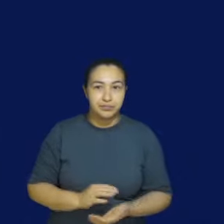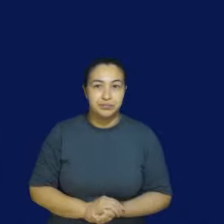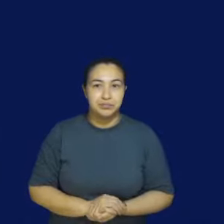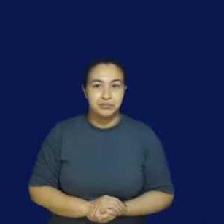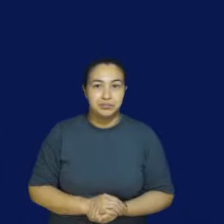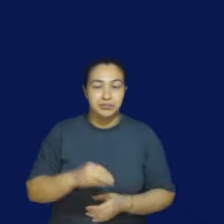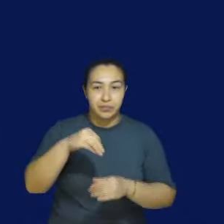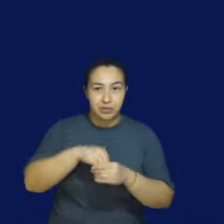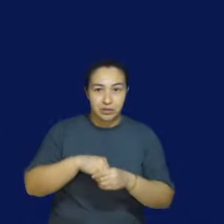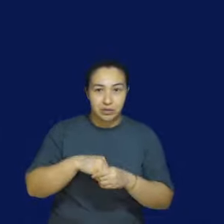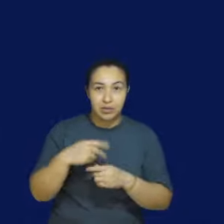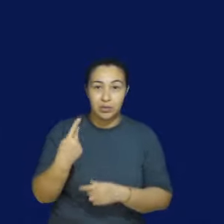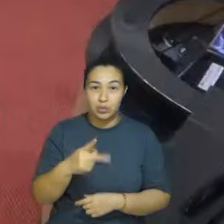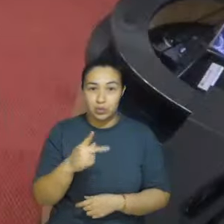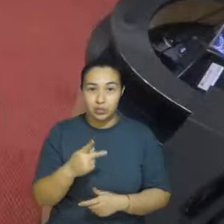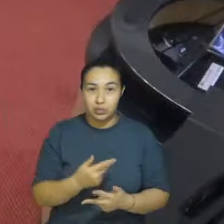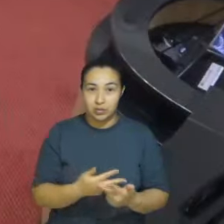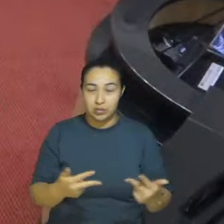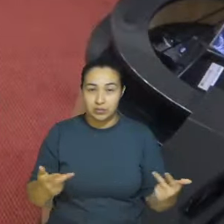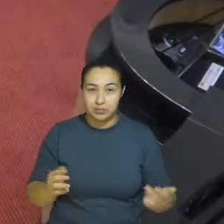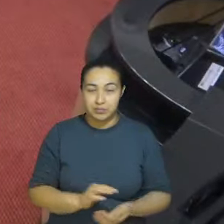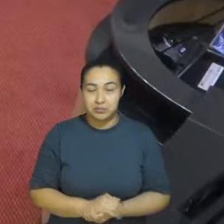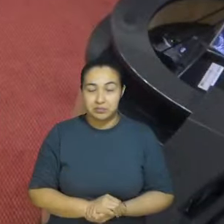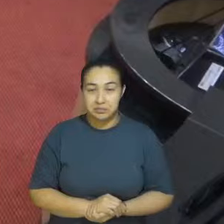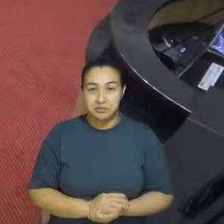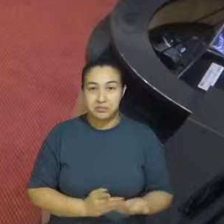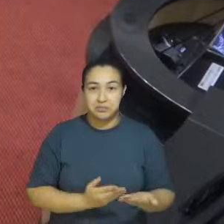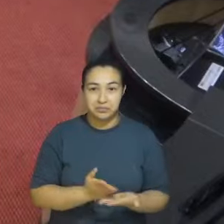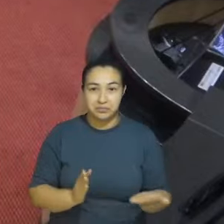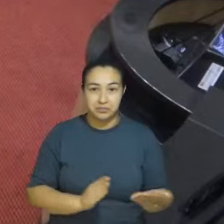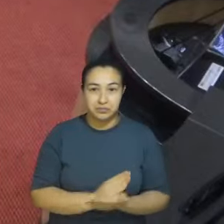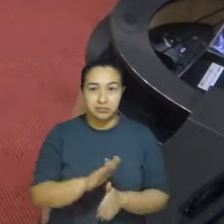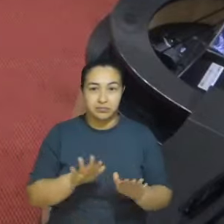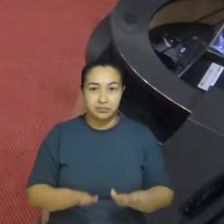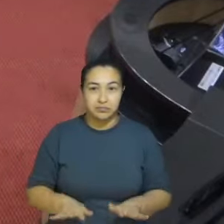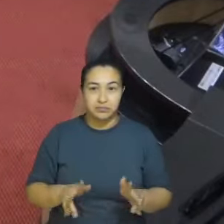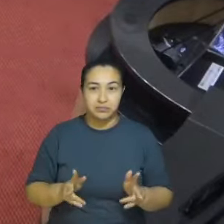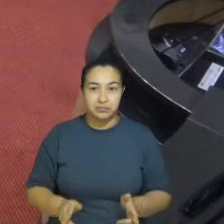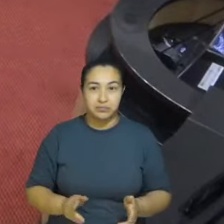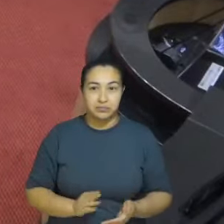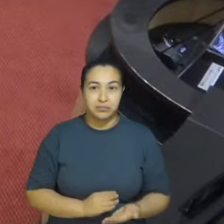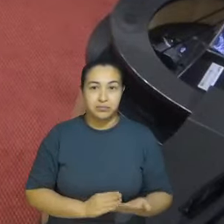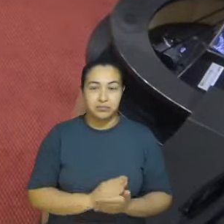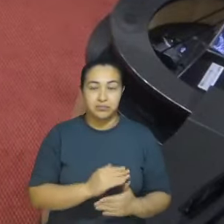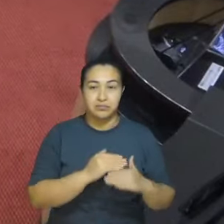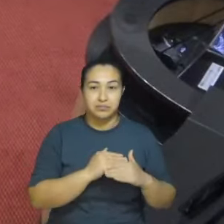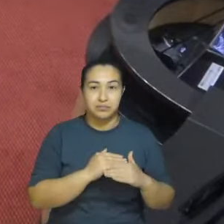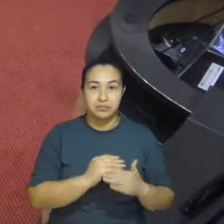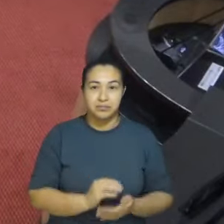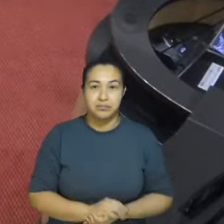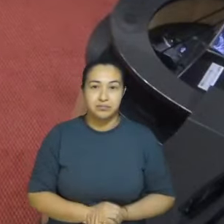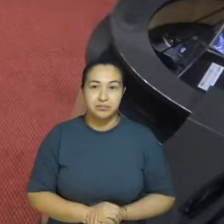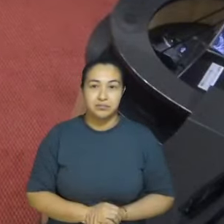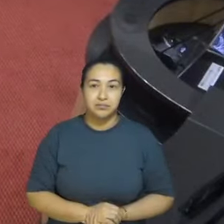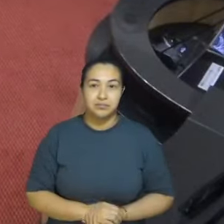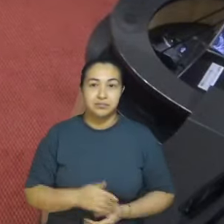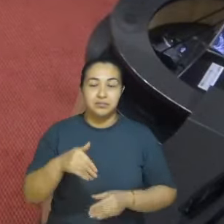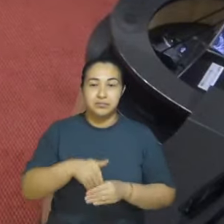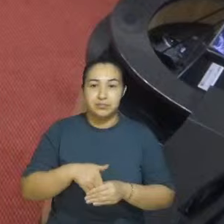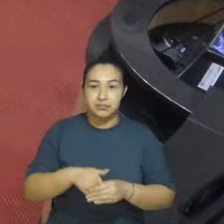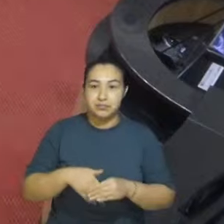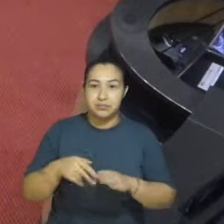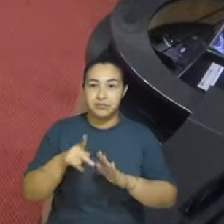suas agências, em votação. Deputados que aprovam, permaneçam como se encontram. Aprovado por unanimidade. Votação da redação